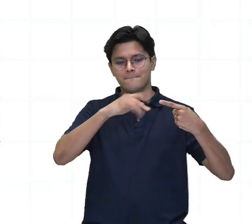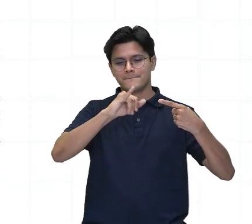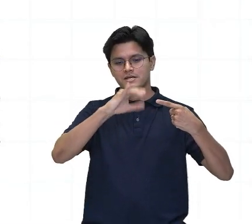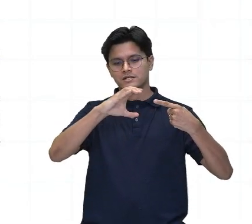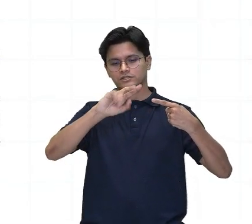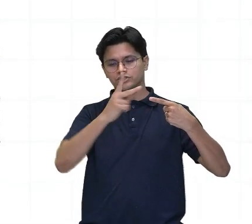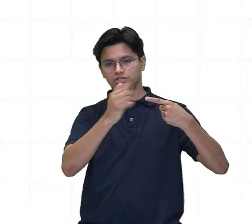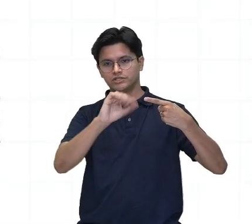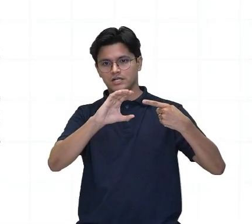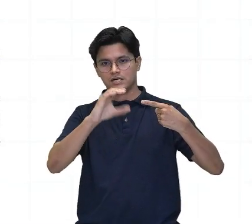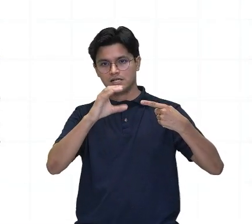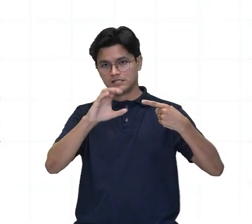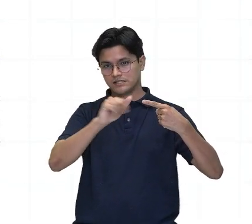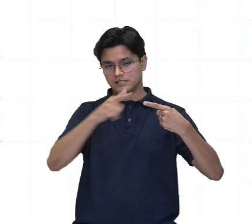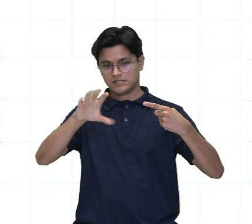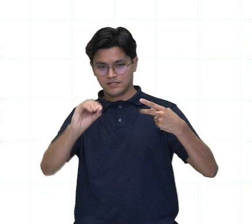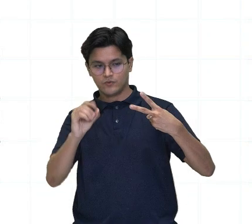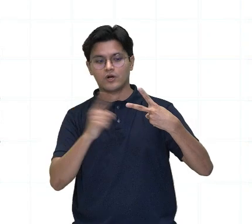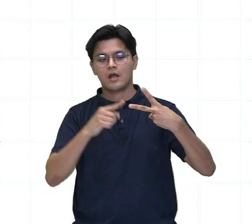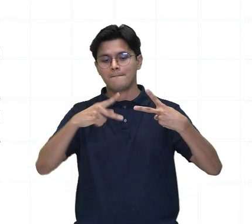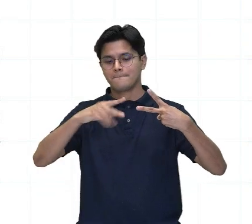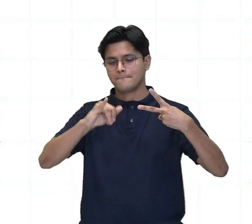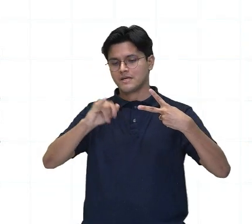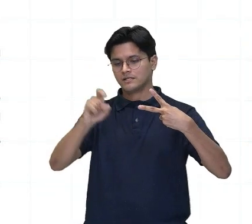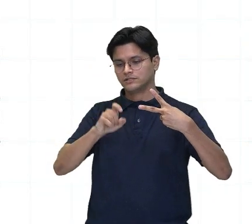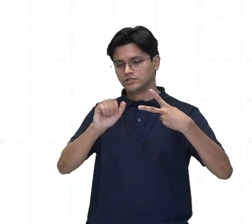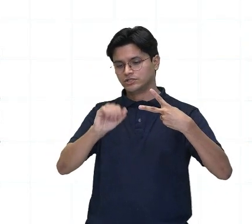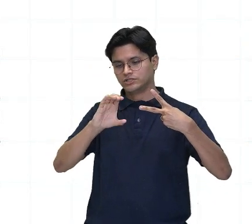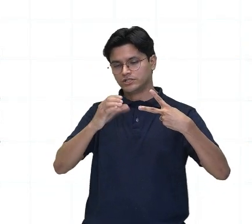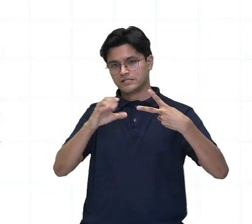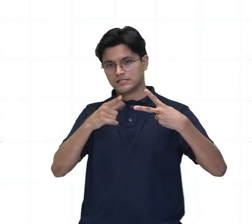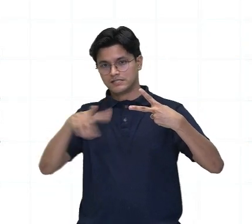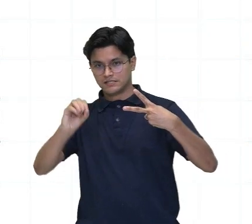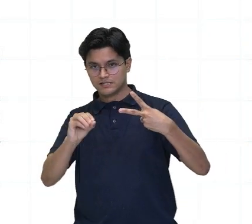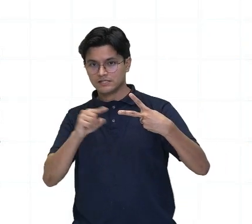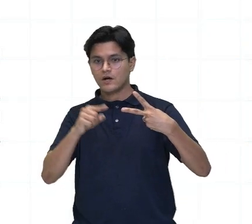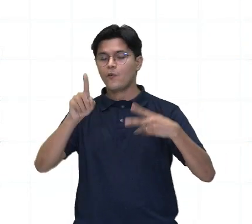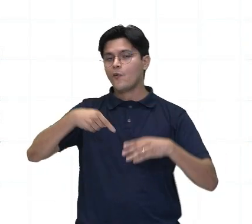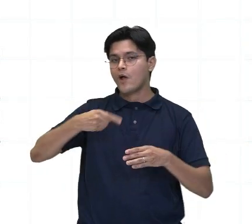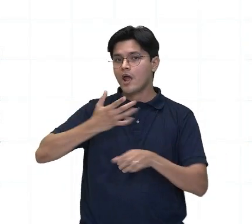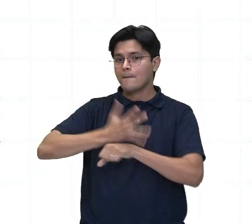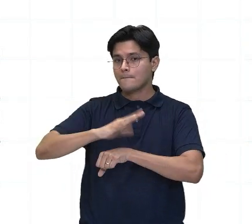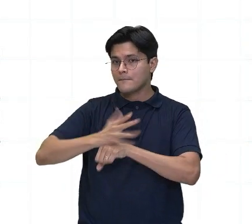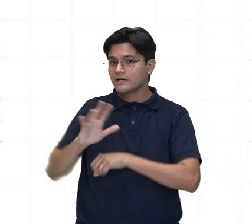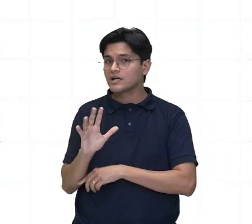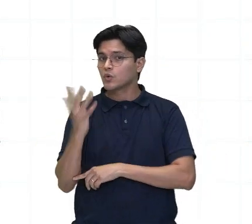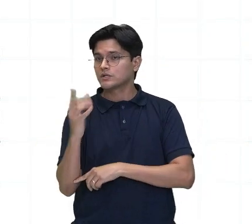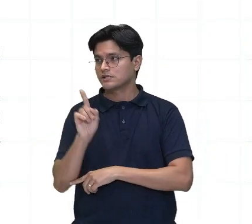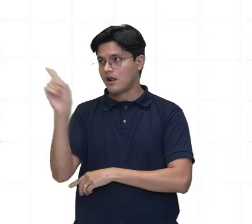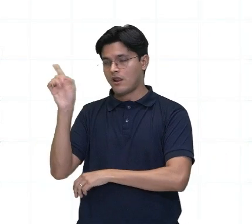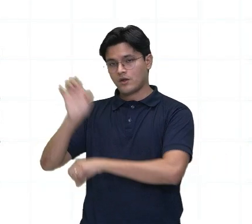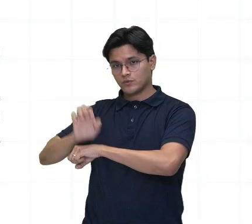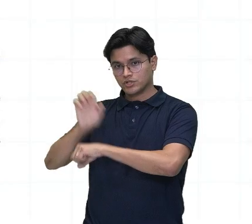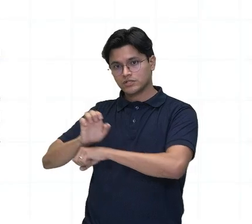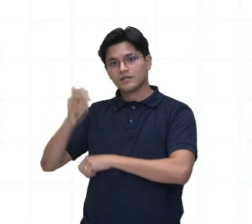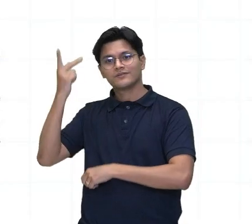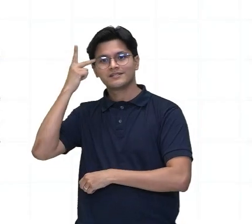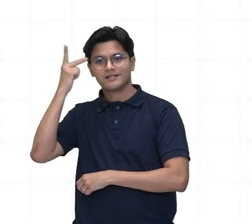picho, que foi um movimento, uma prática lá já de alguns anos, né, há mais de 30 anos lá em São Paulo, e ela tem uma